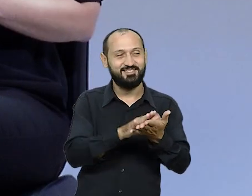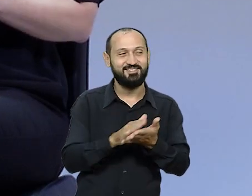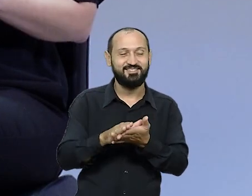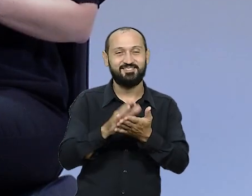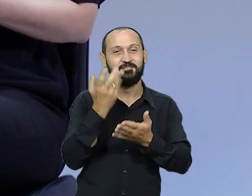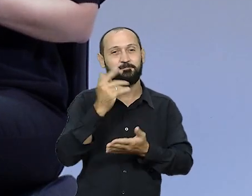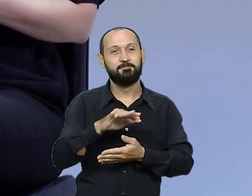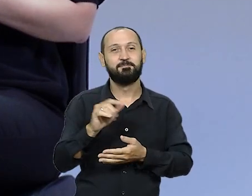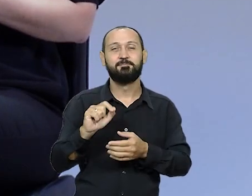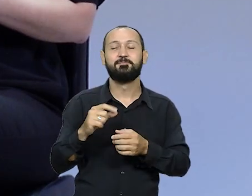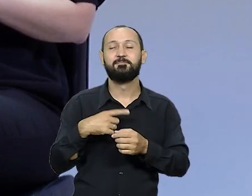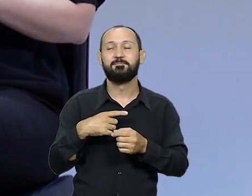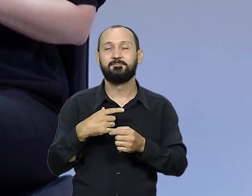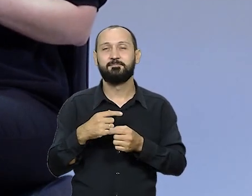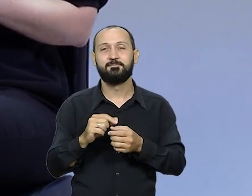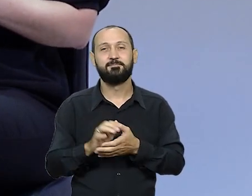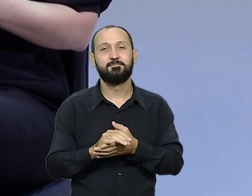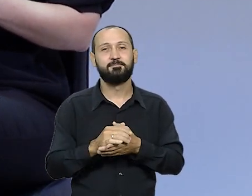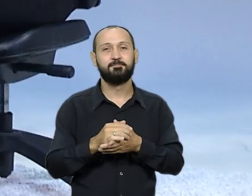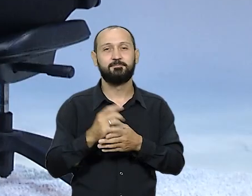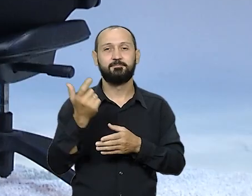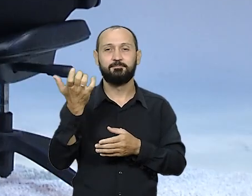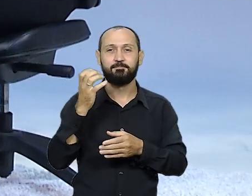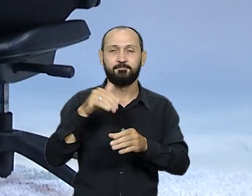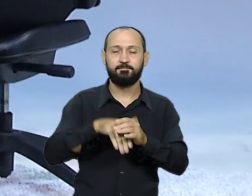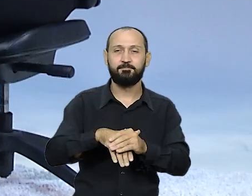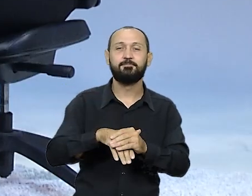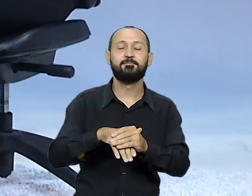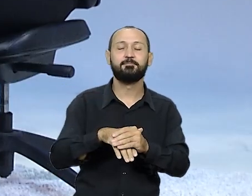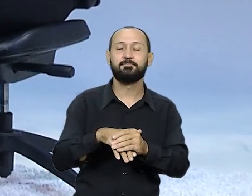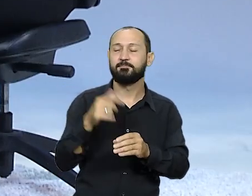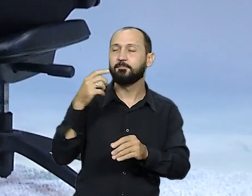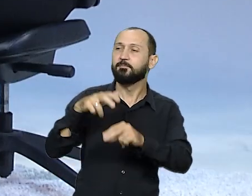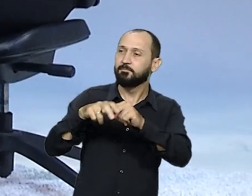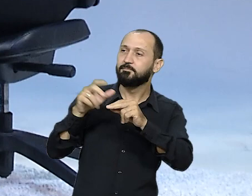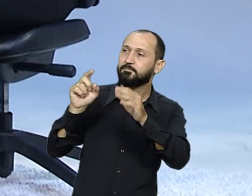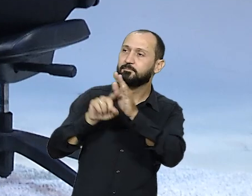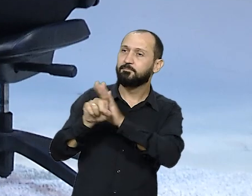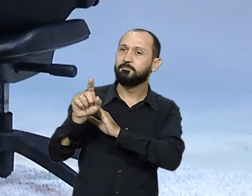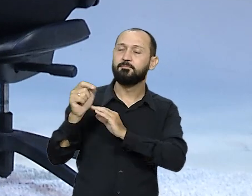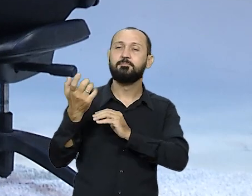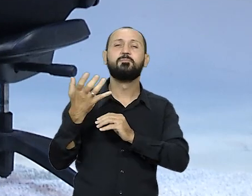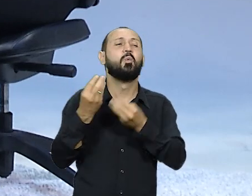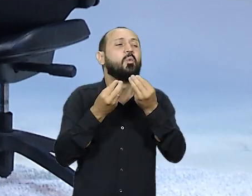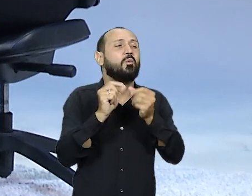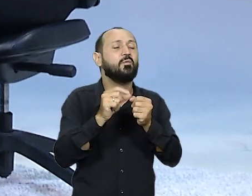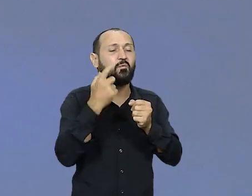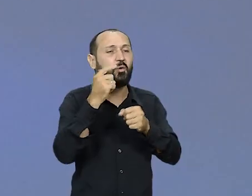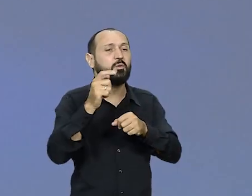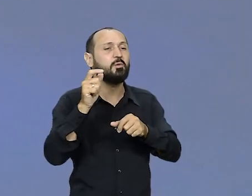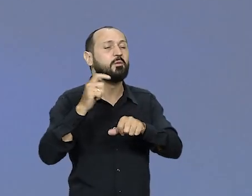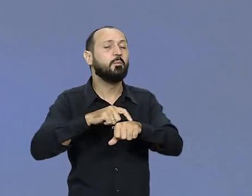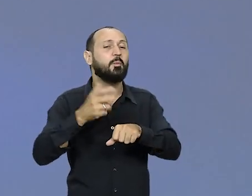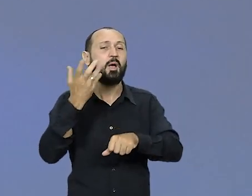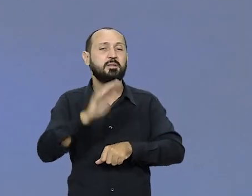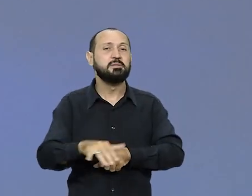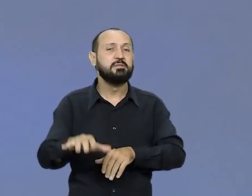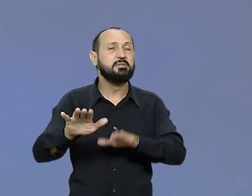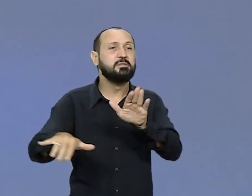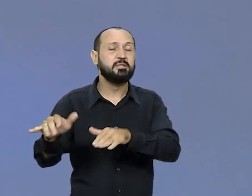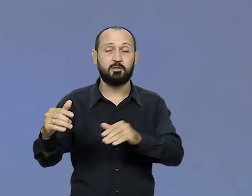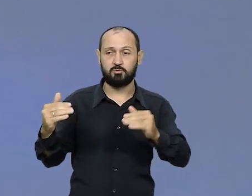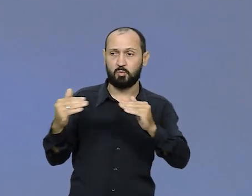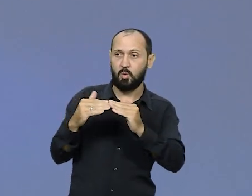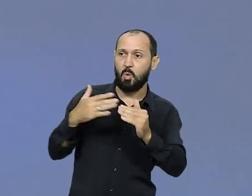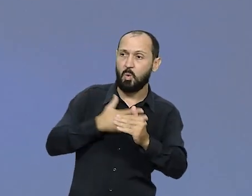As crianças ficam extremamente empolgadas para poder votar. Eu perguntei justamente para saber isso, né? Como foi a receptividade do público-alvo,